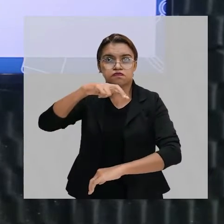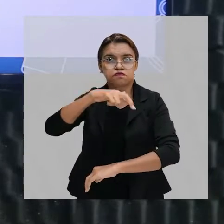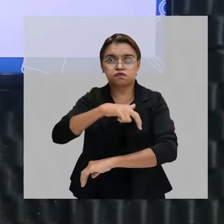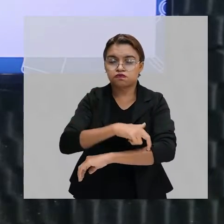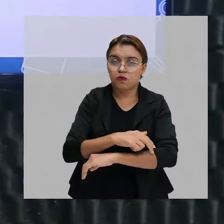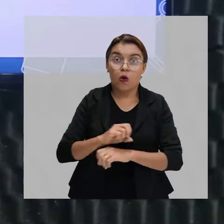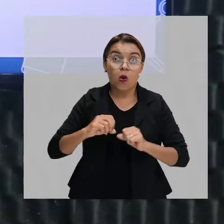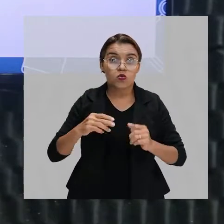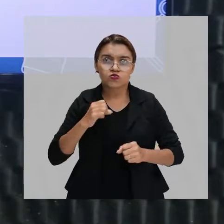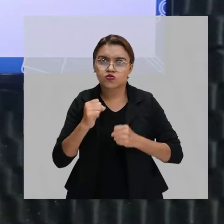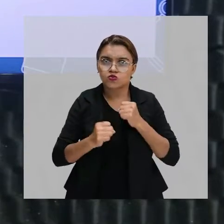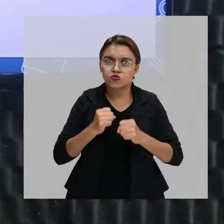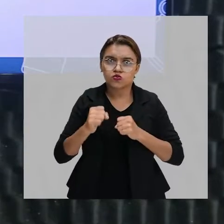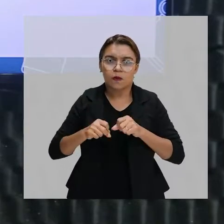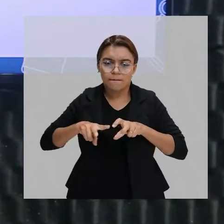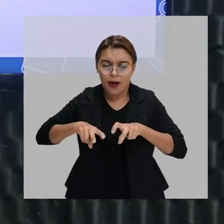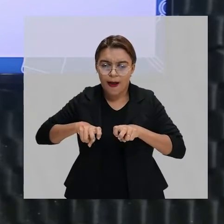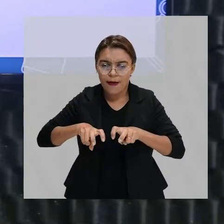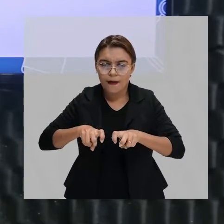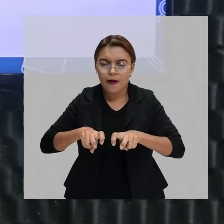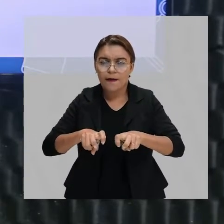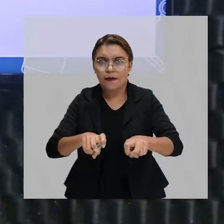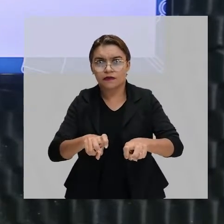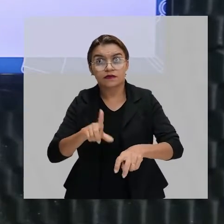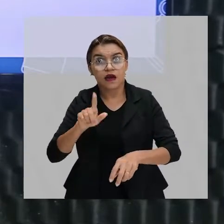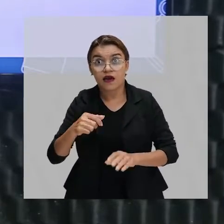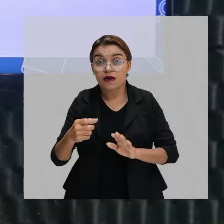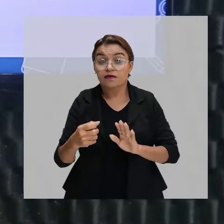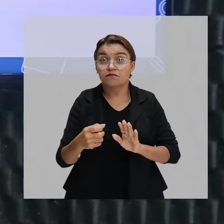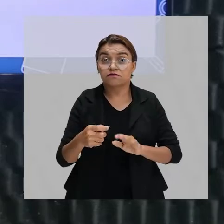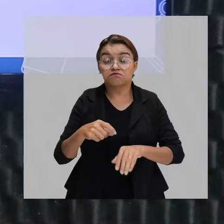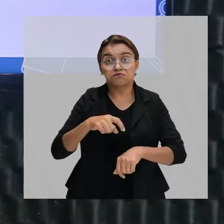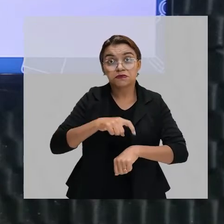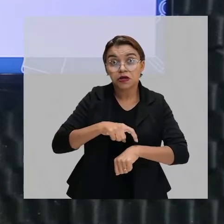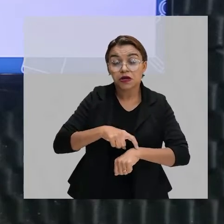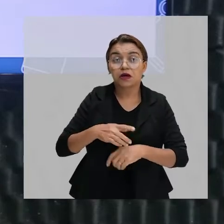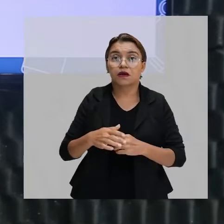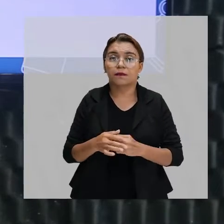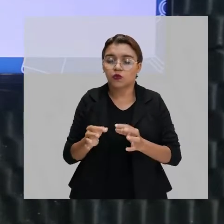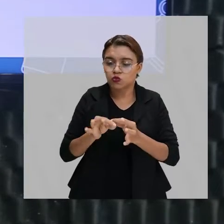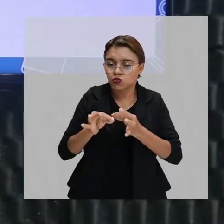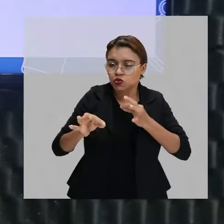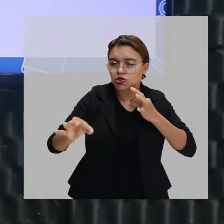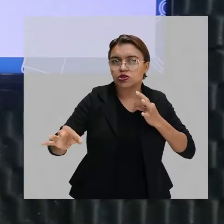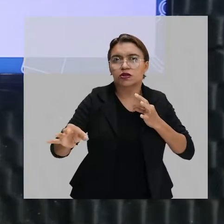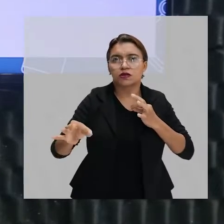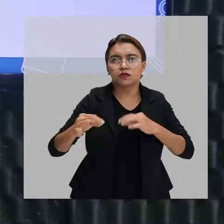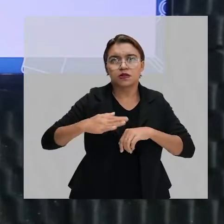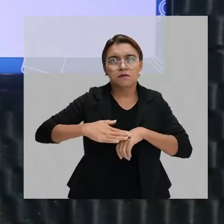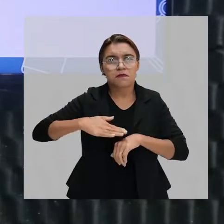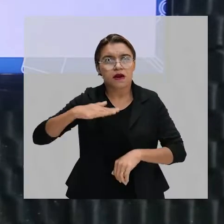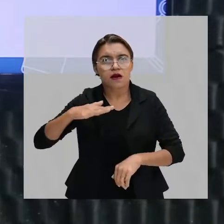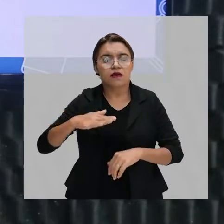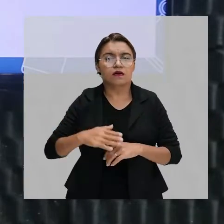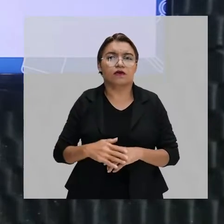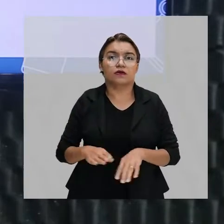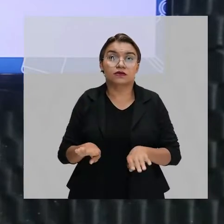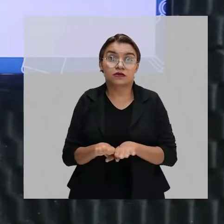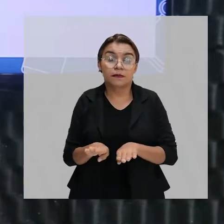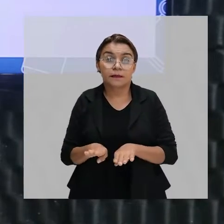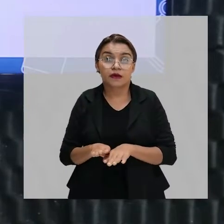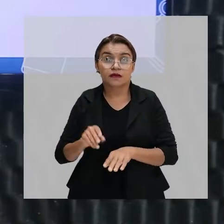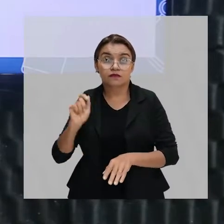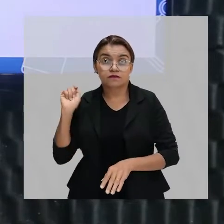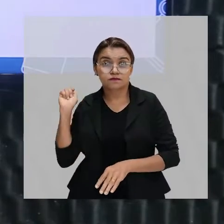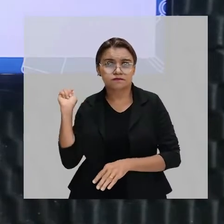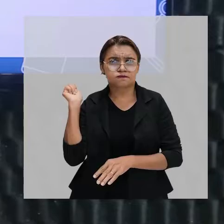aí para o esporte de marca tem a ver com o tempo com maior distância é maior lançamento esporte de precisão